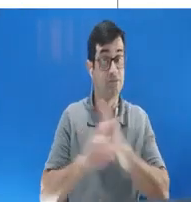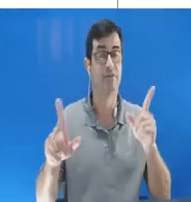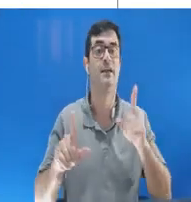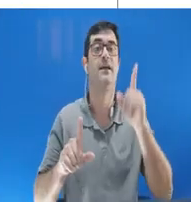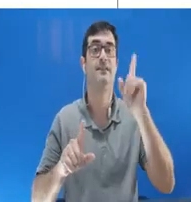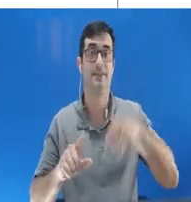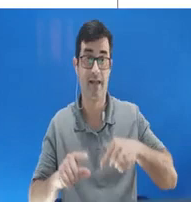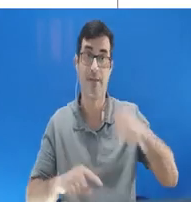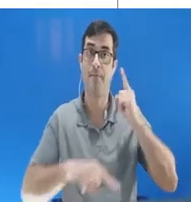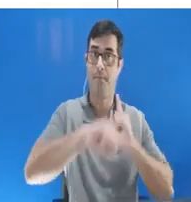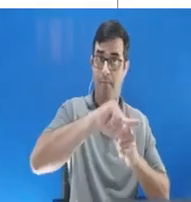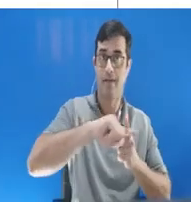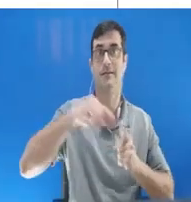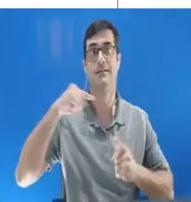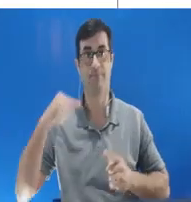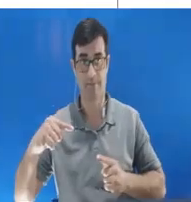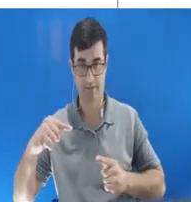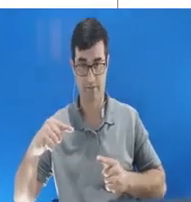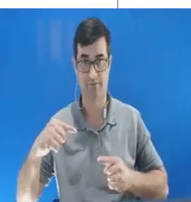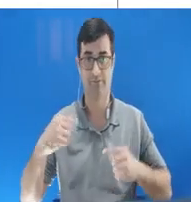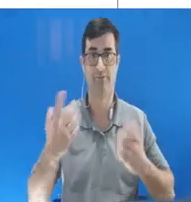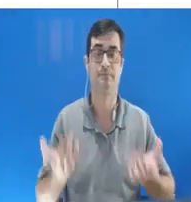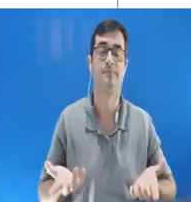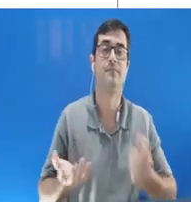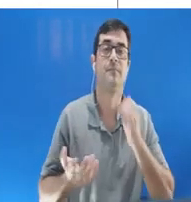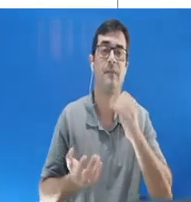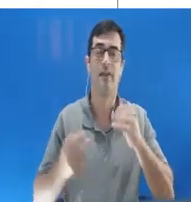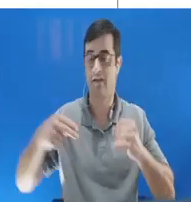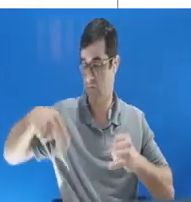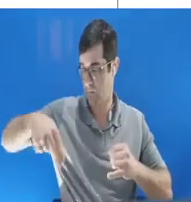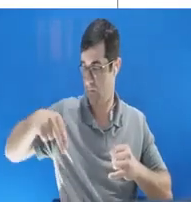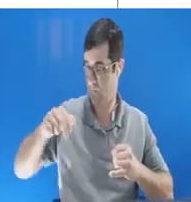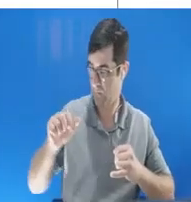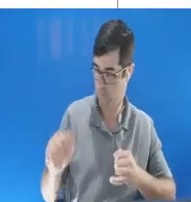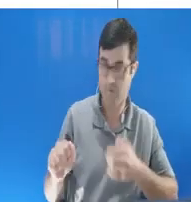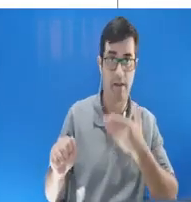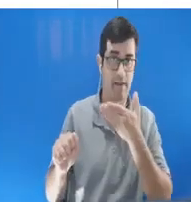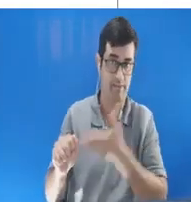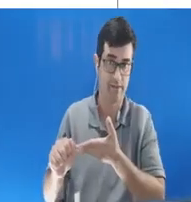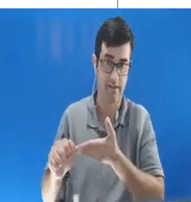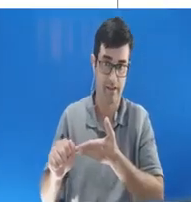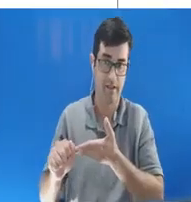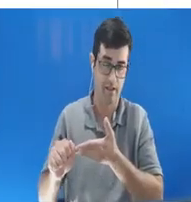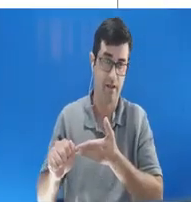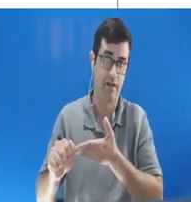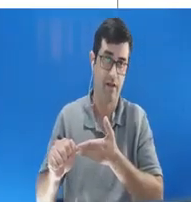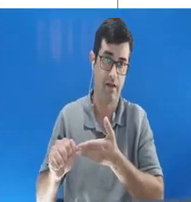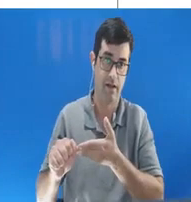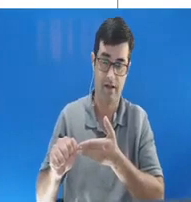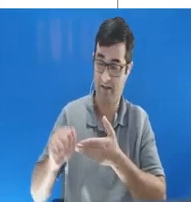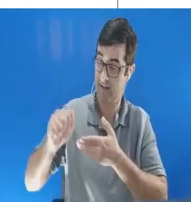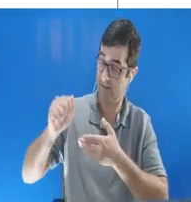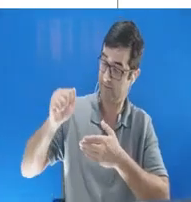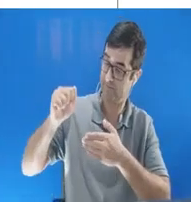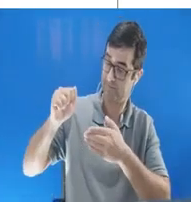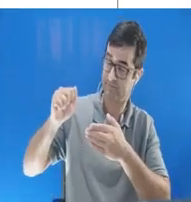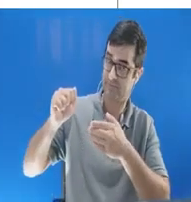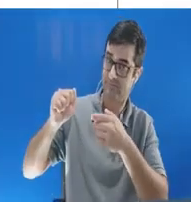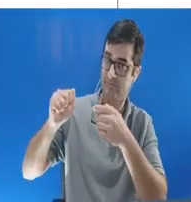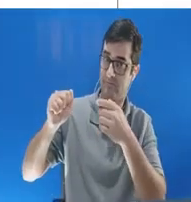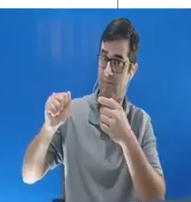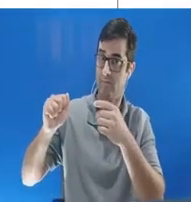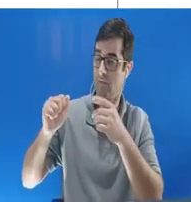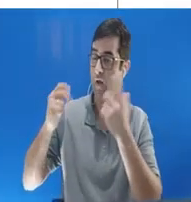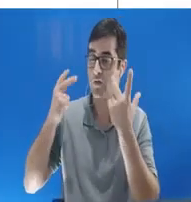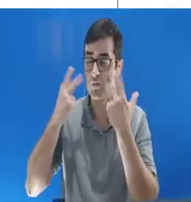carregadas. Como assim? O sódio Na, se eu fizer a distribuição do elemento sódio no estado neutro, ele vai ter